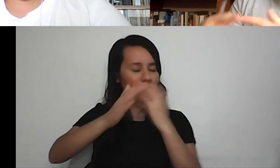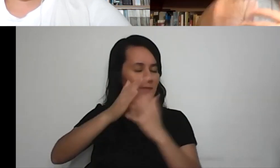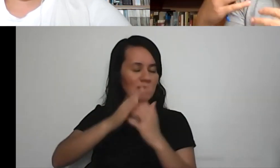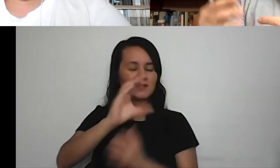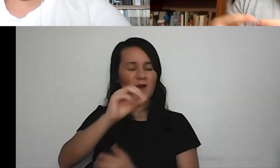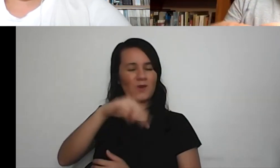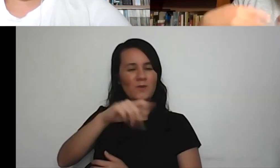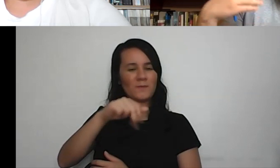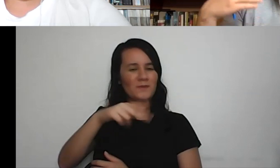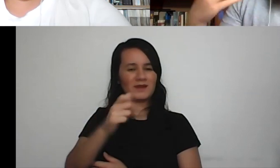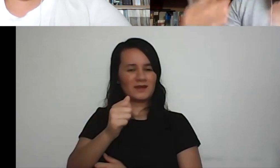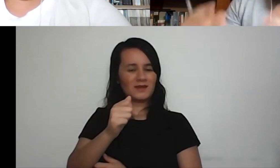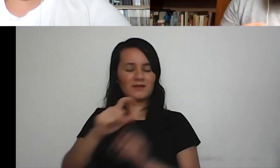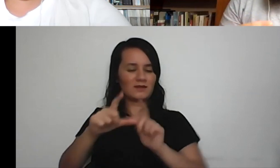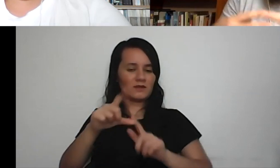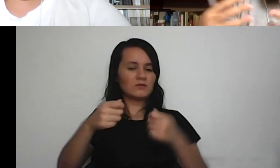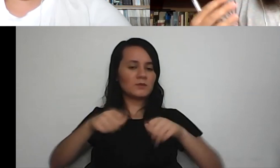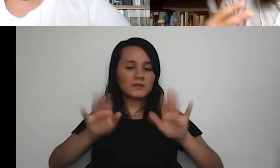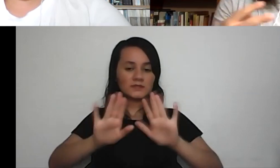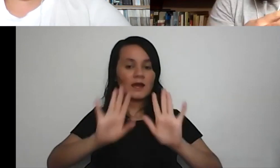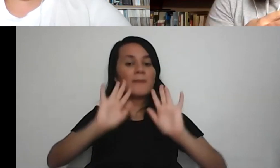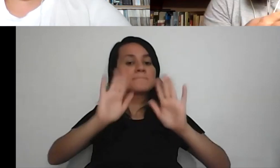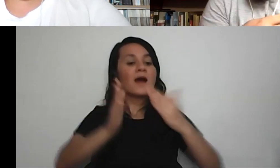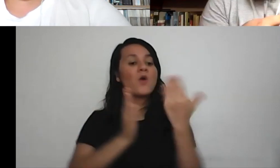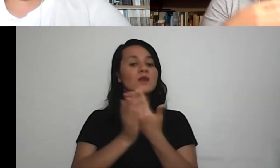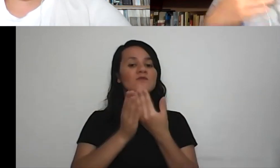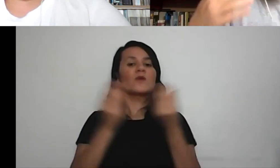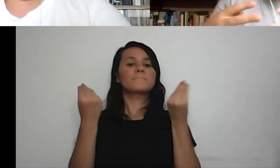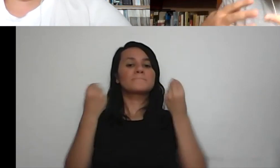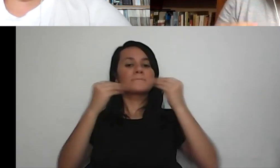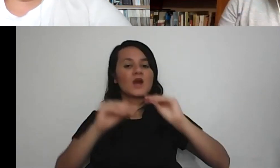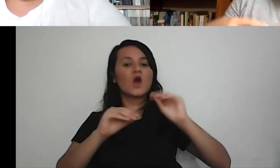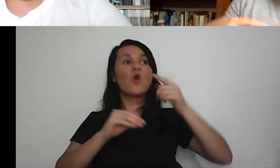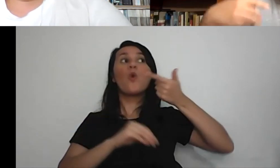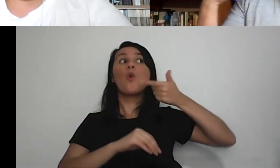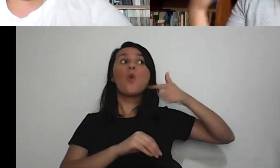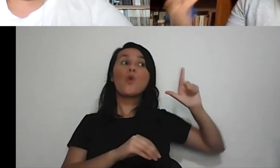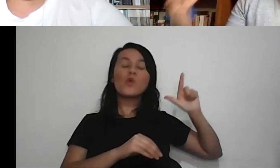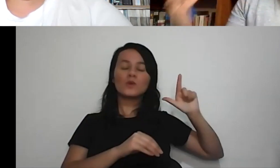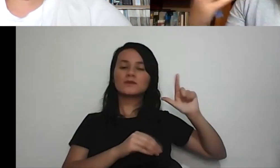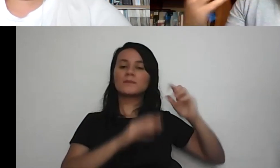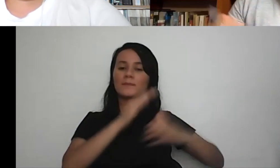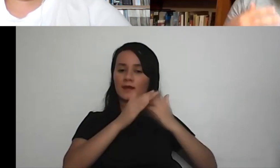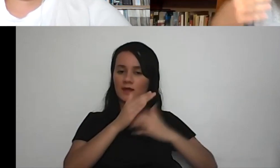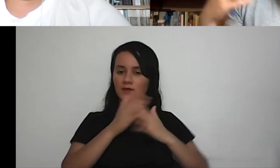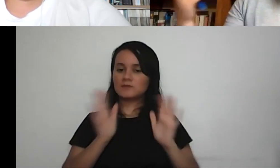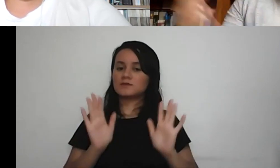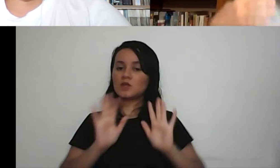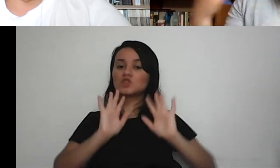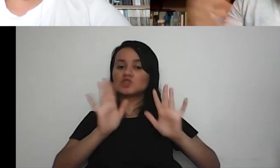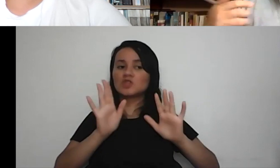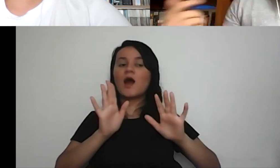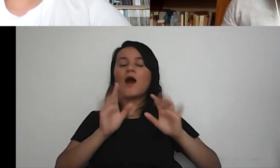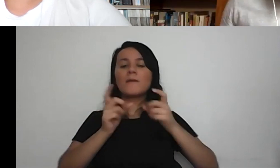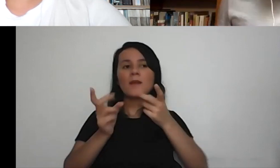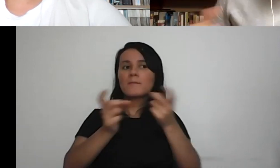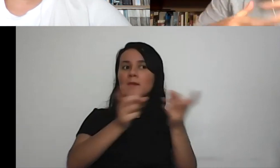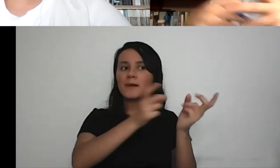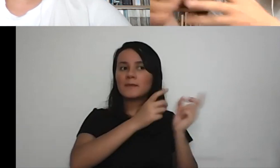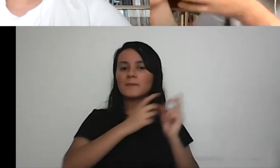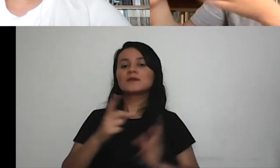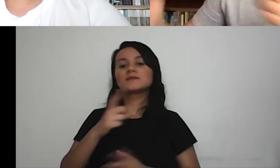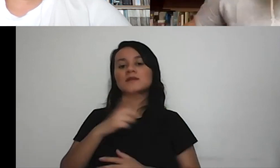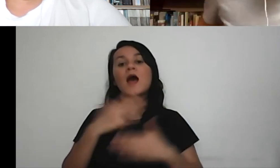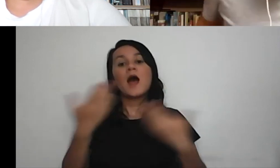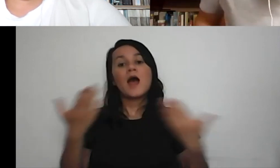Né? Mas é um livro que já tinha sido publicado, obviamente, né, por outra editora e que já estava circulando, né, e que